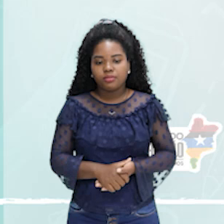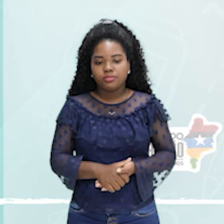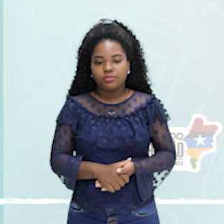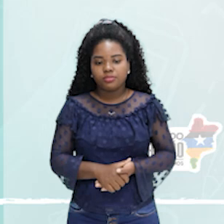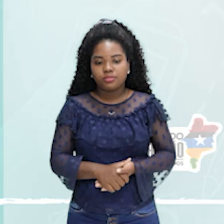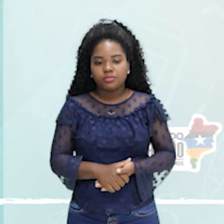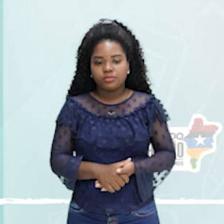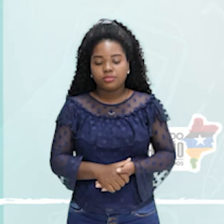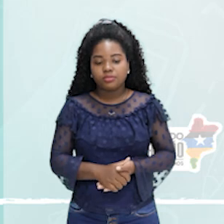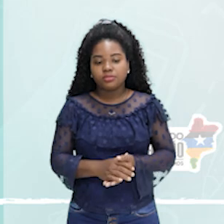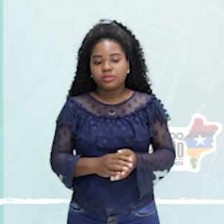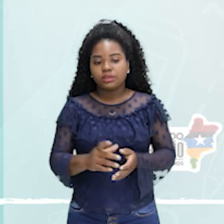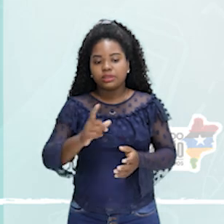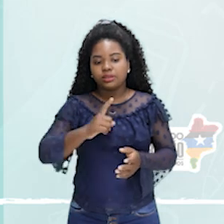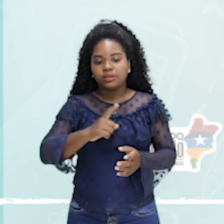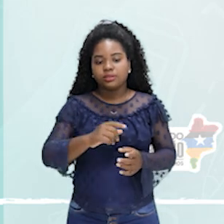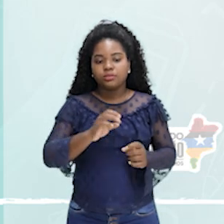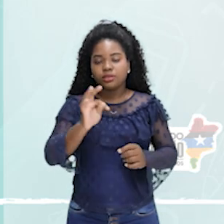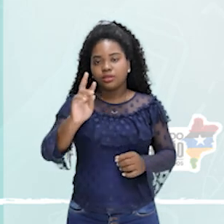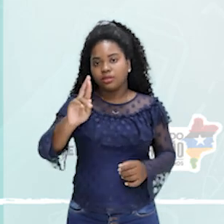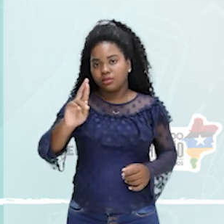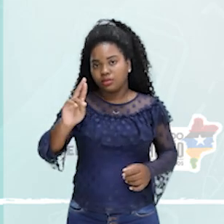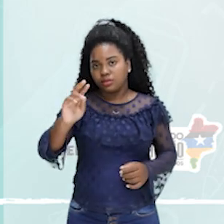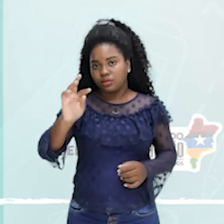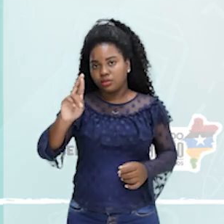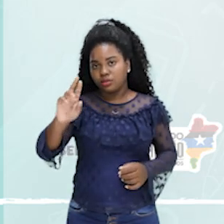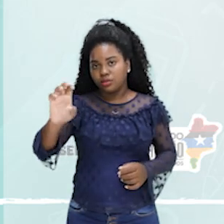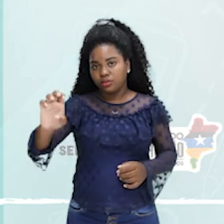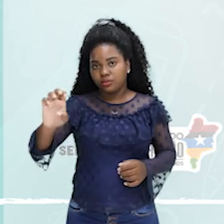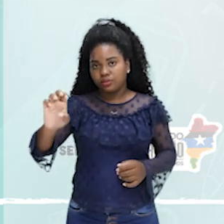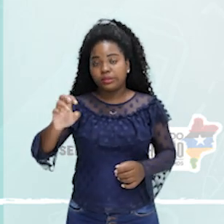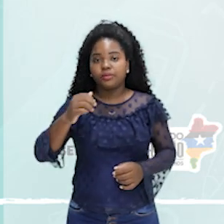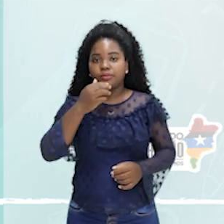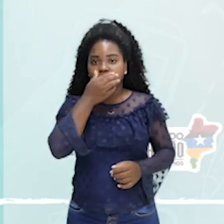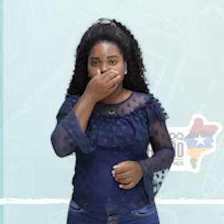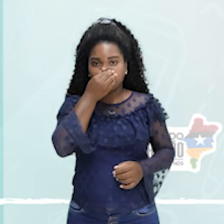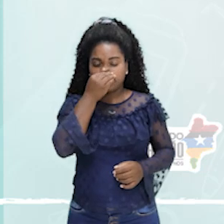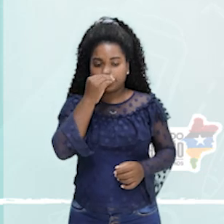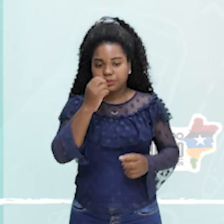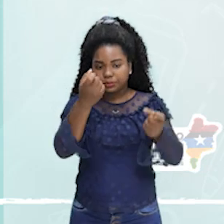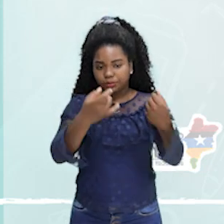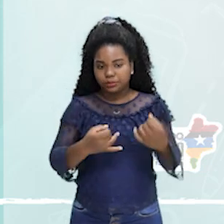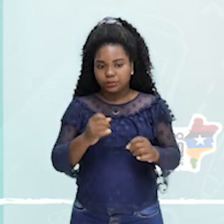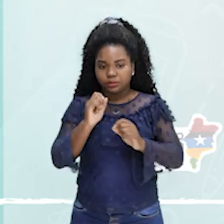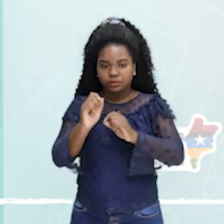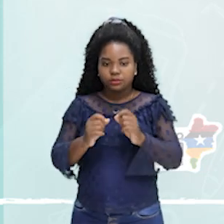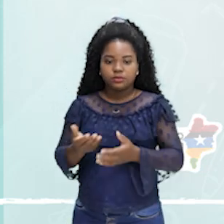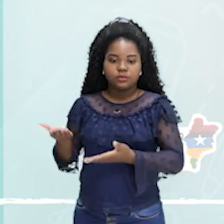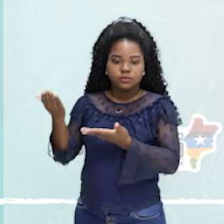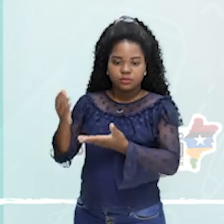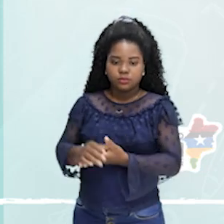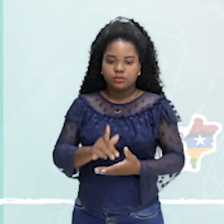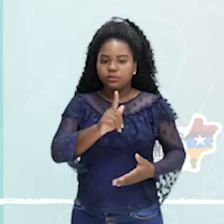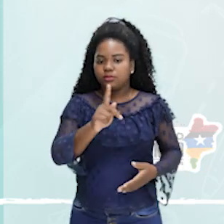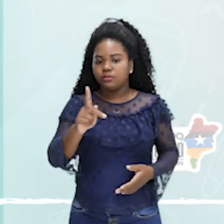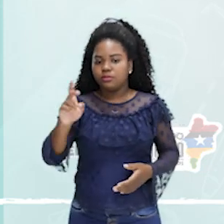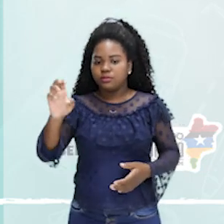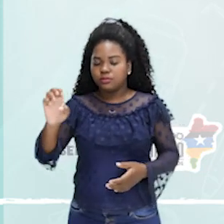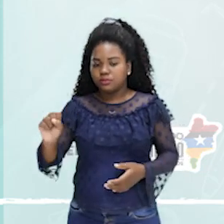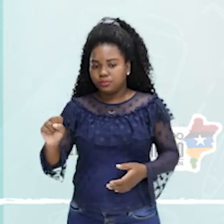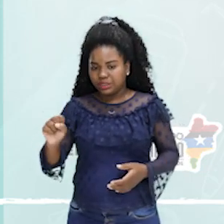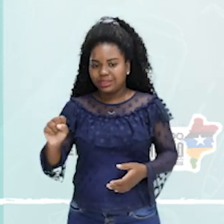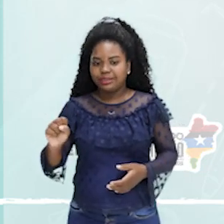Olha ali atrás tem a torre, né? A Torre Eiffel, então eles estão em Paris. Aí ele diz assim, ó, o GPS não vai resolver